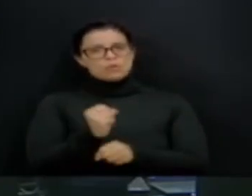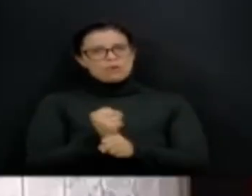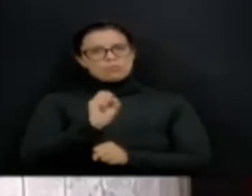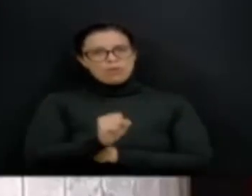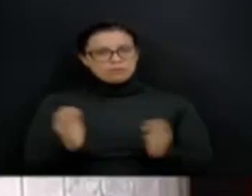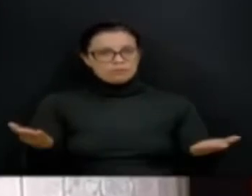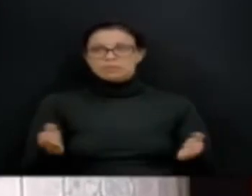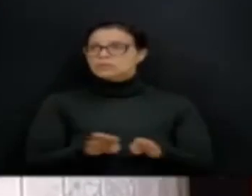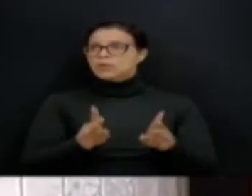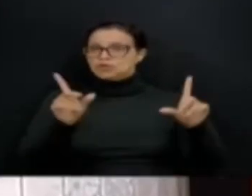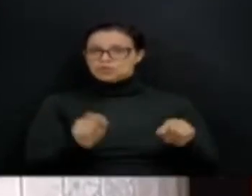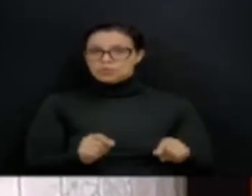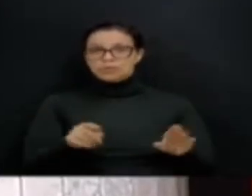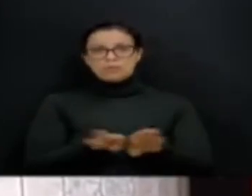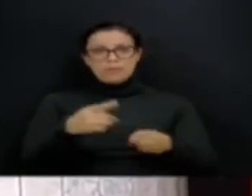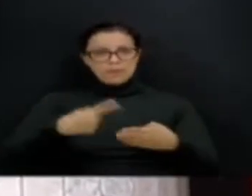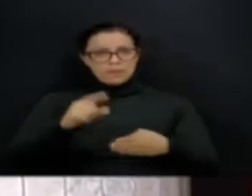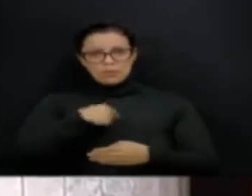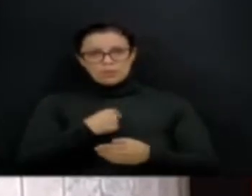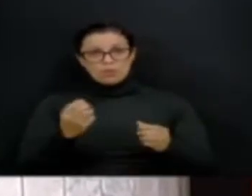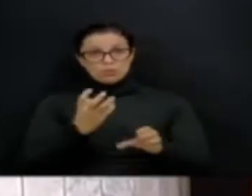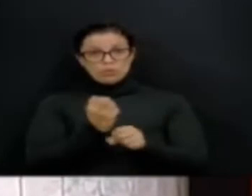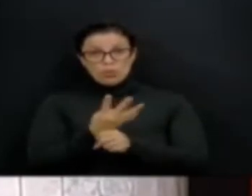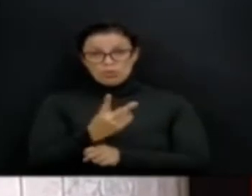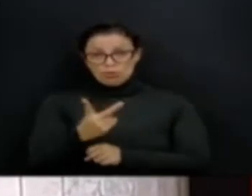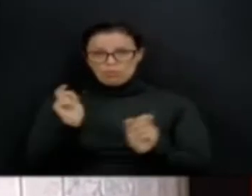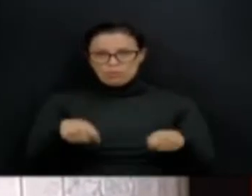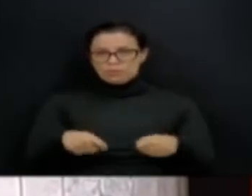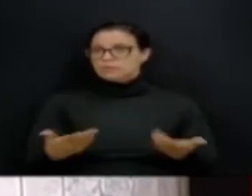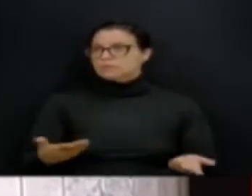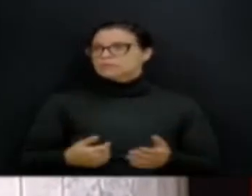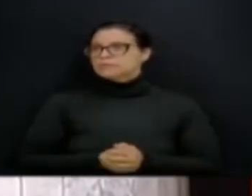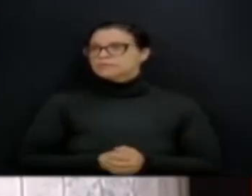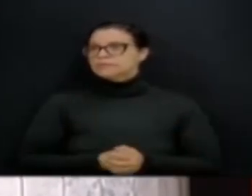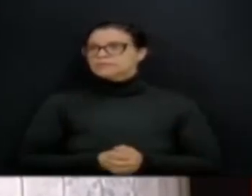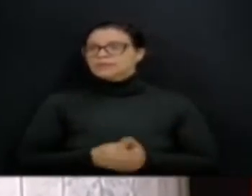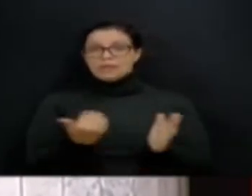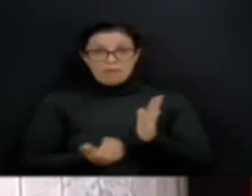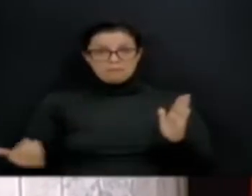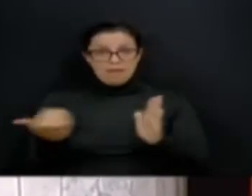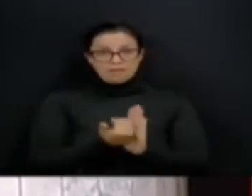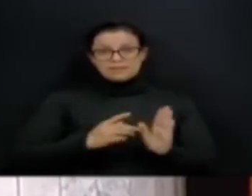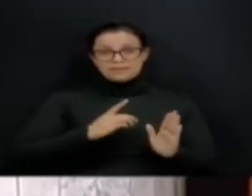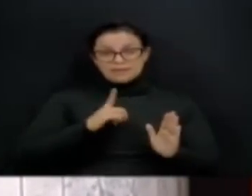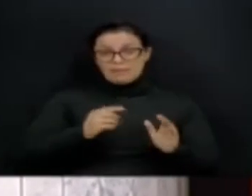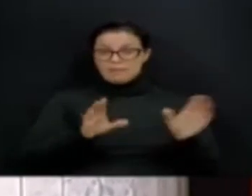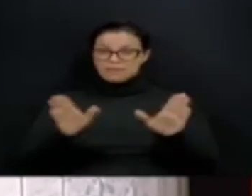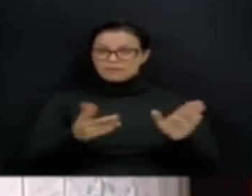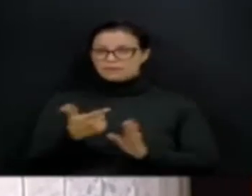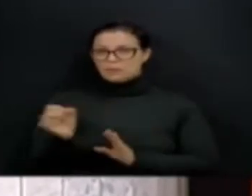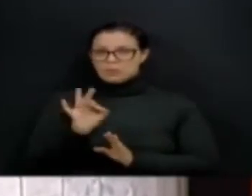anos, pode. Diminuir as praças, não pode. Aumentar para 42, pode. Degrau tarifário, como era, em torno